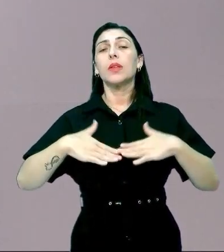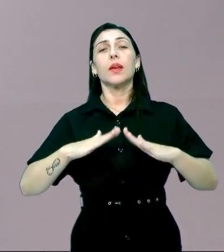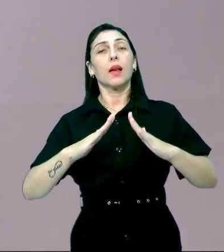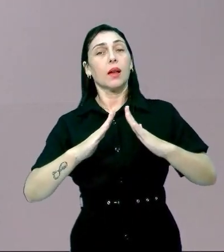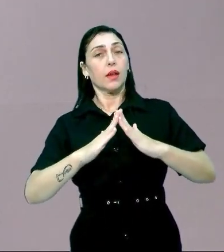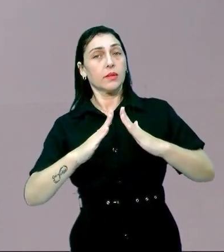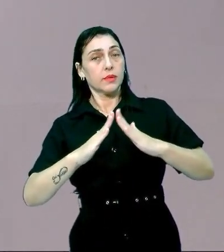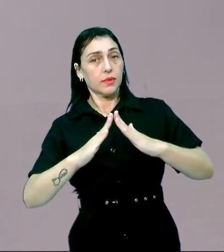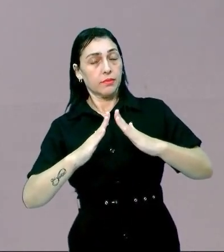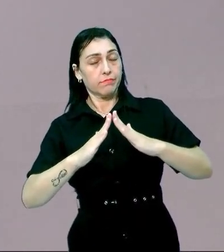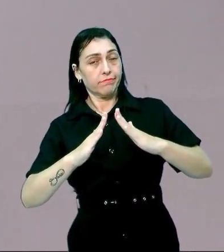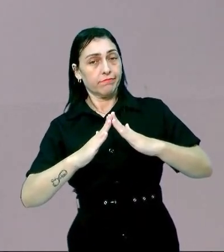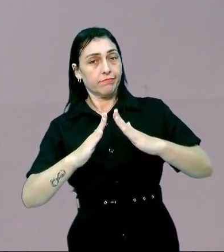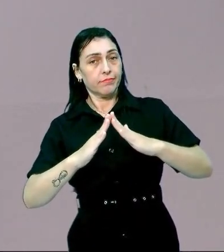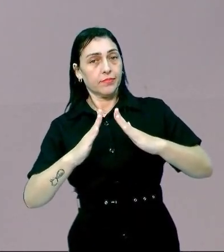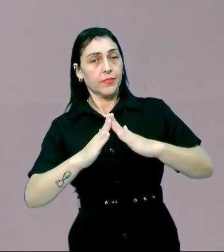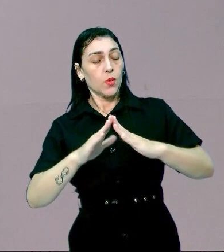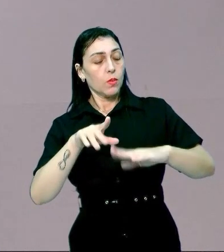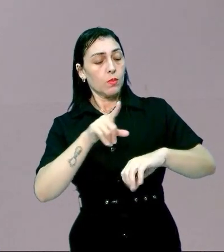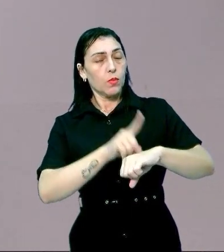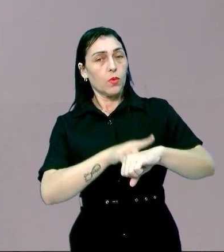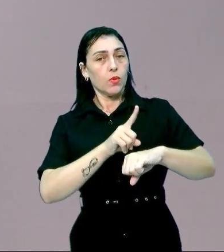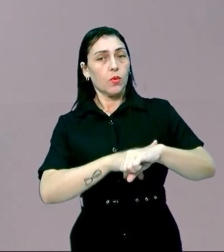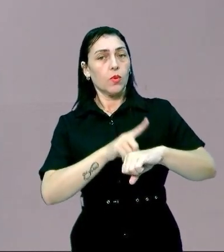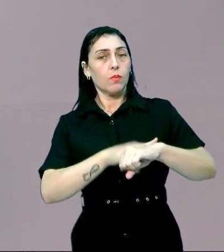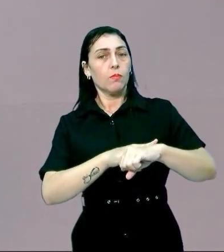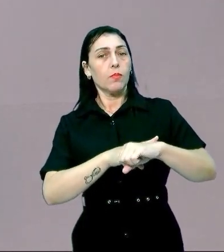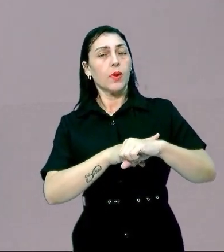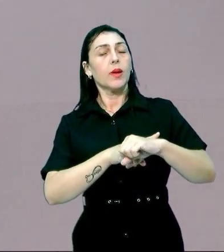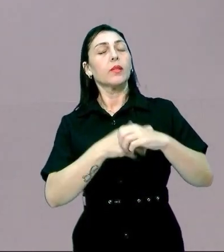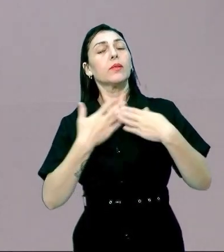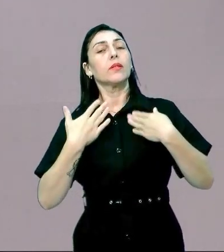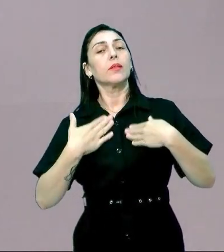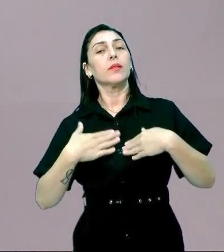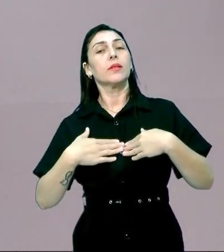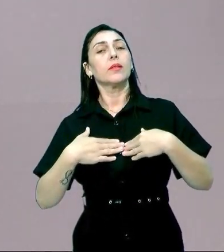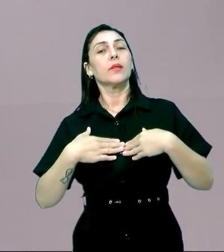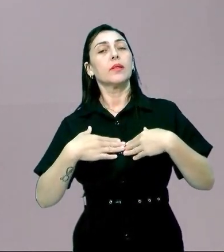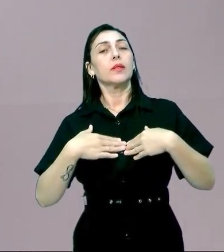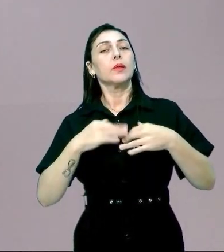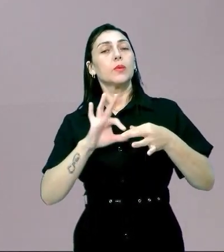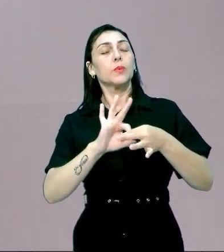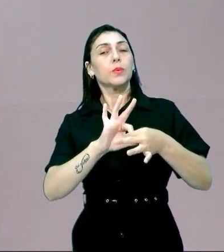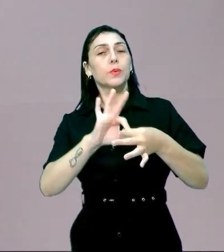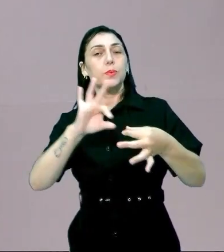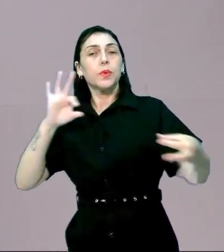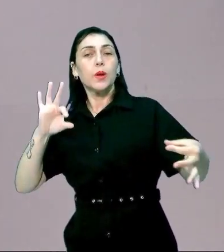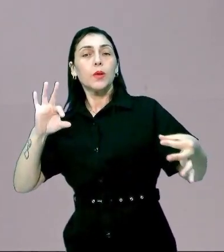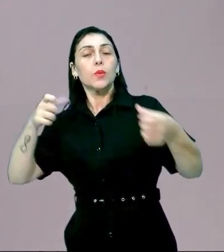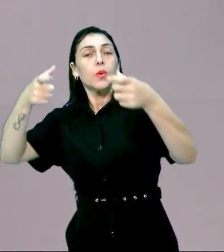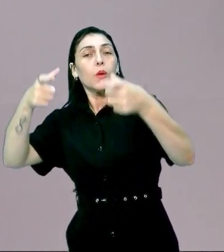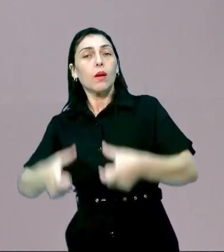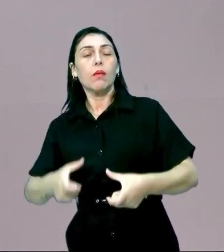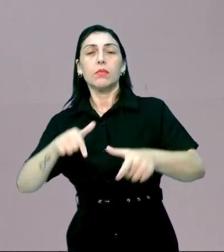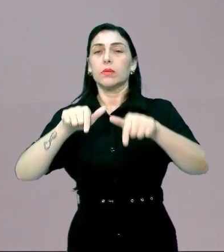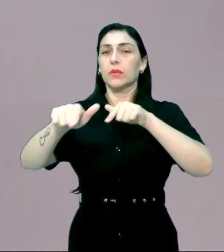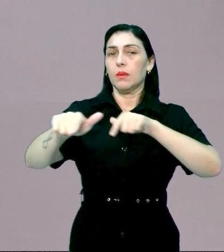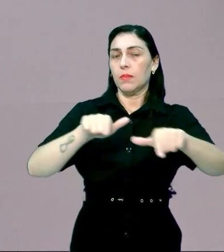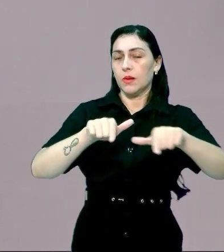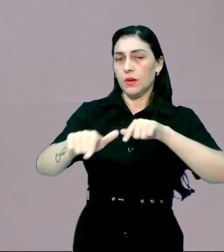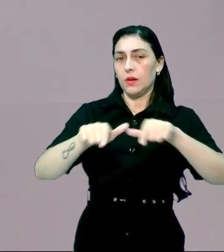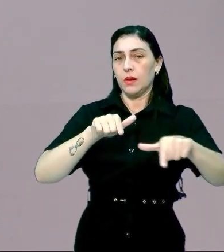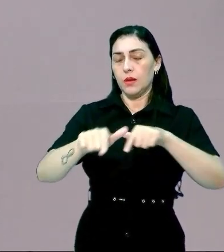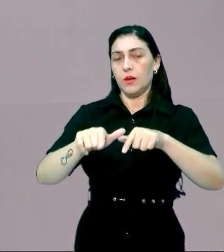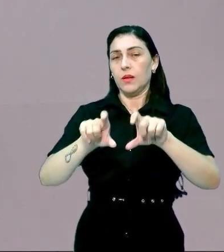está em casa, o momento do repouso, ele se desconectar do ambiente de trabalho.